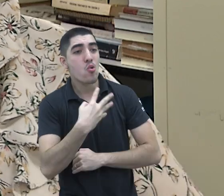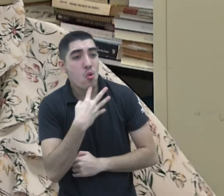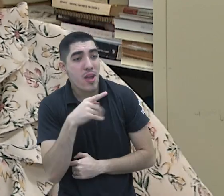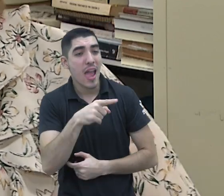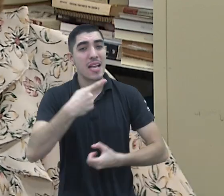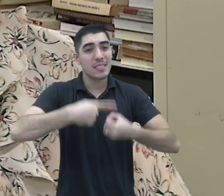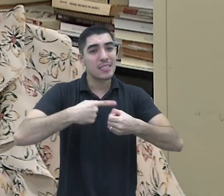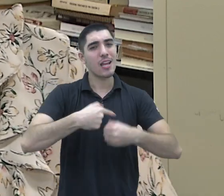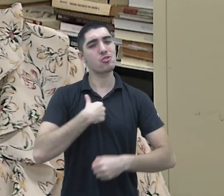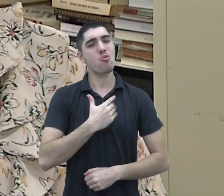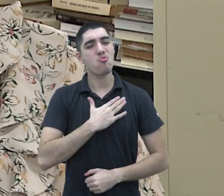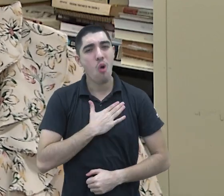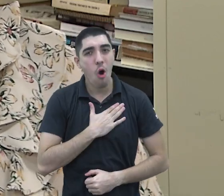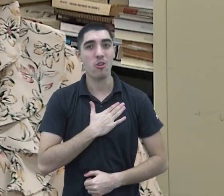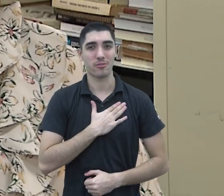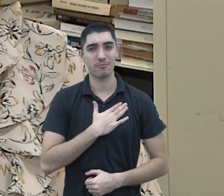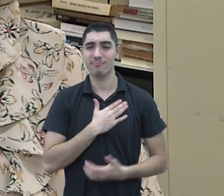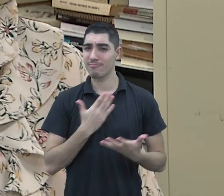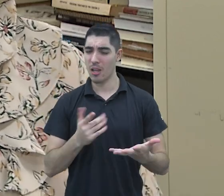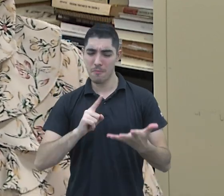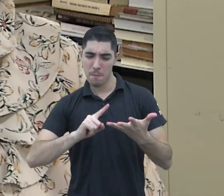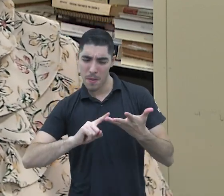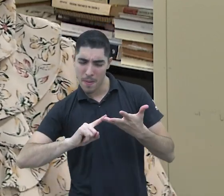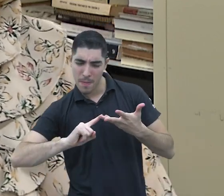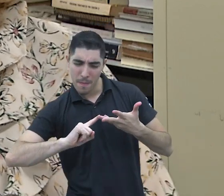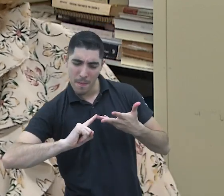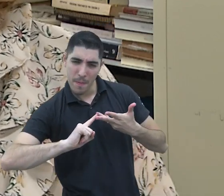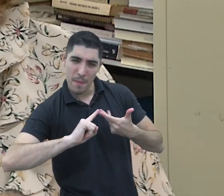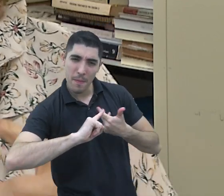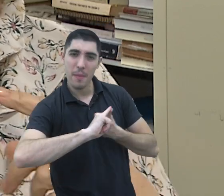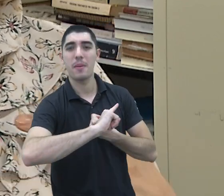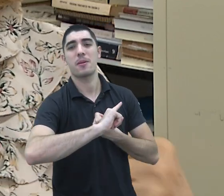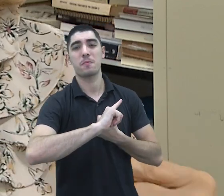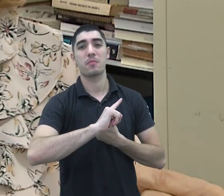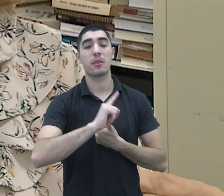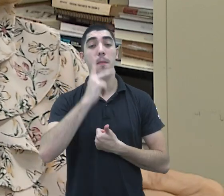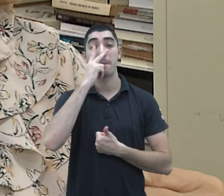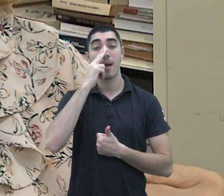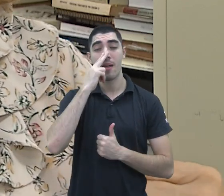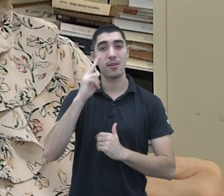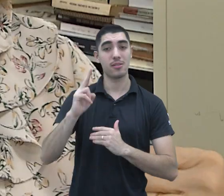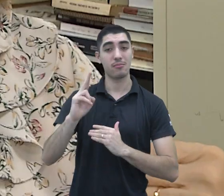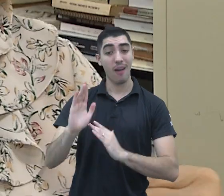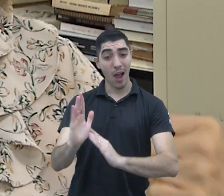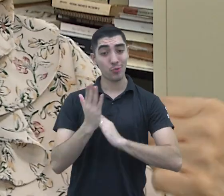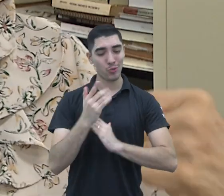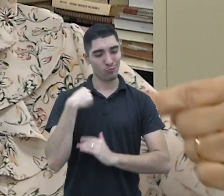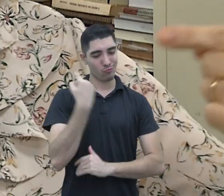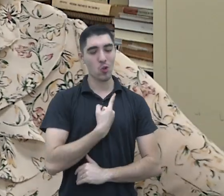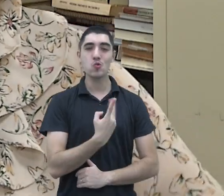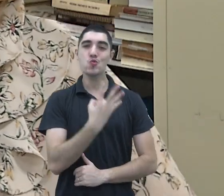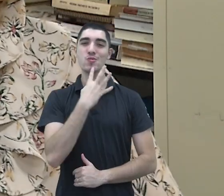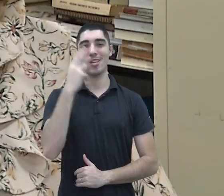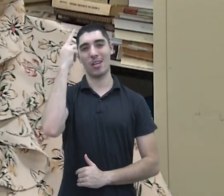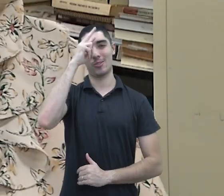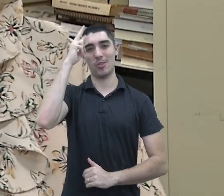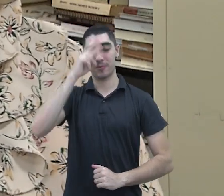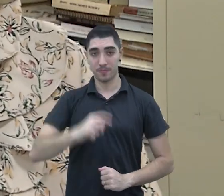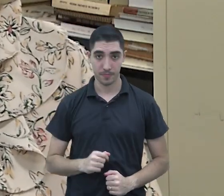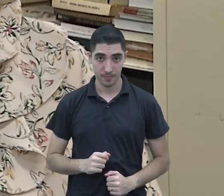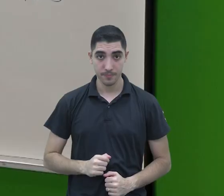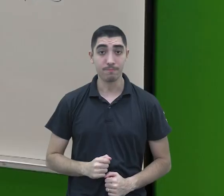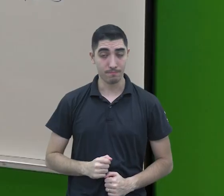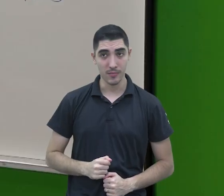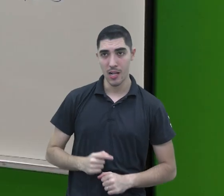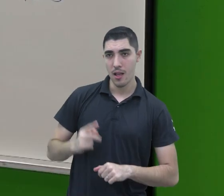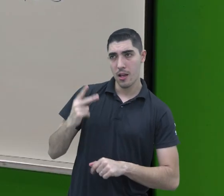que eu conheço, que é a cidade que eu prezo. Sabe? Então, isso nos torna mais sujeitos da própria